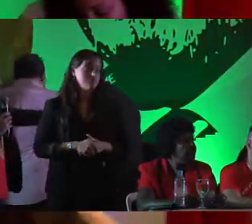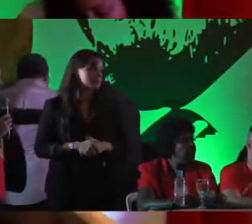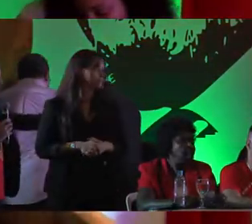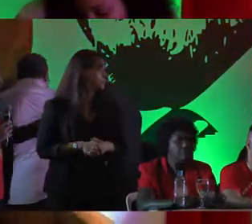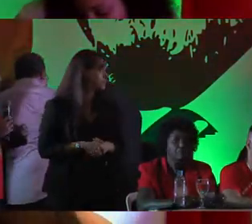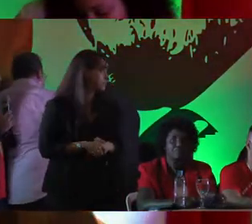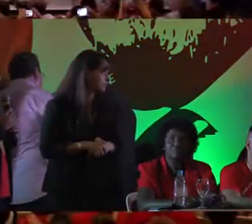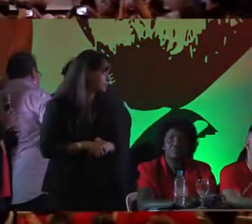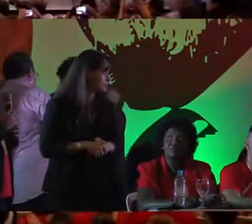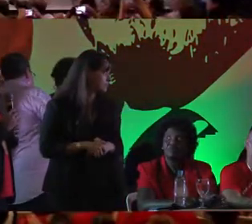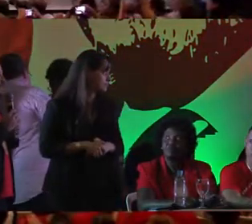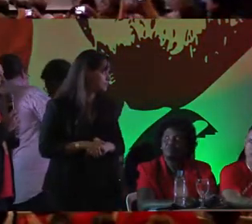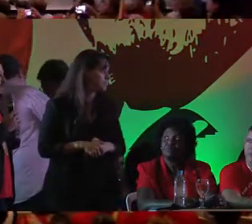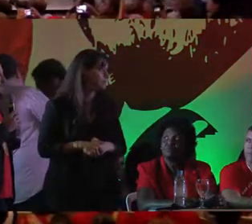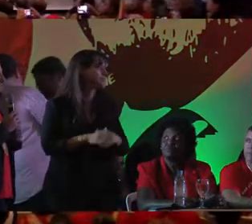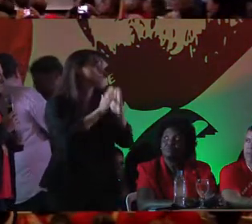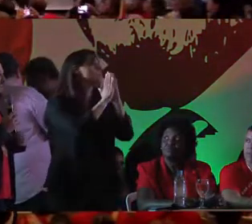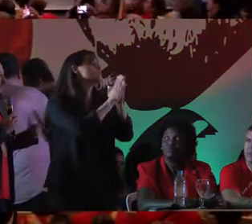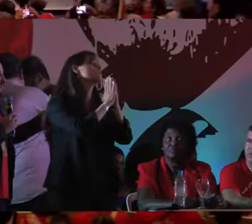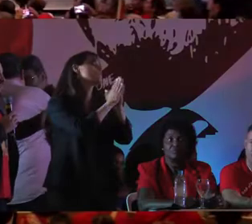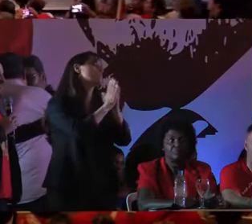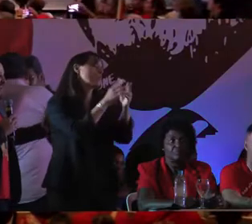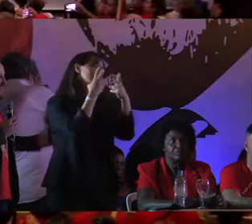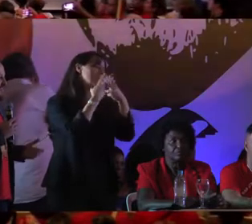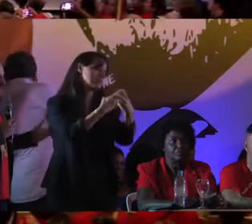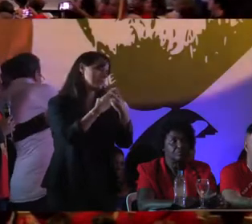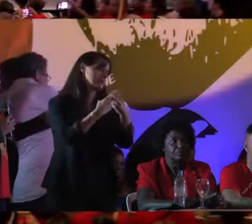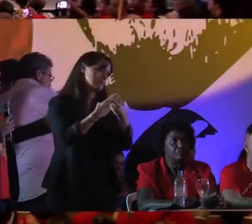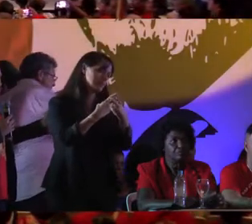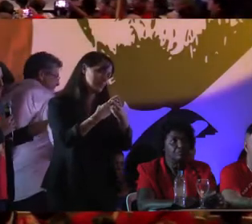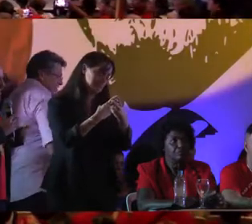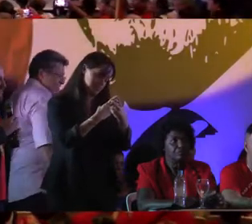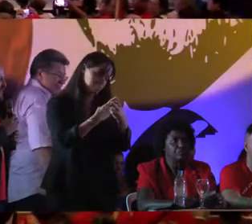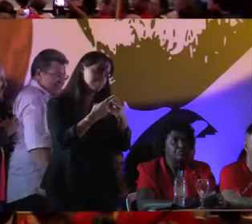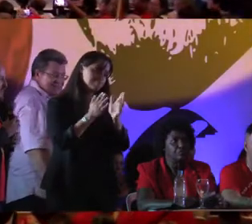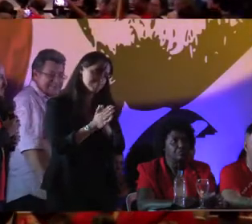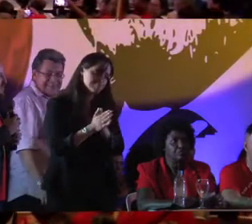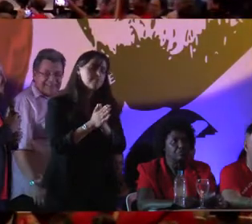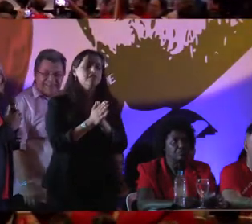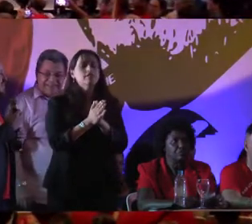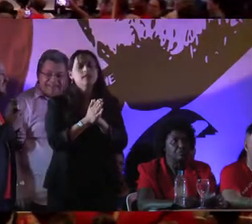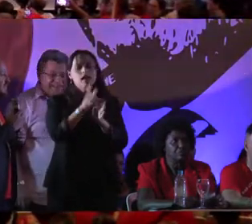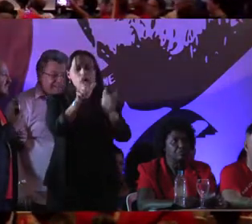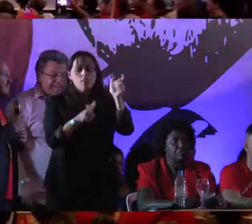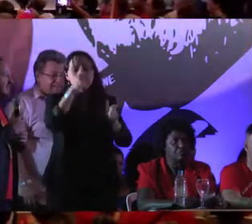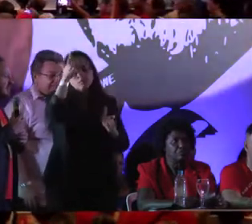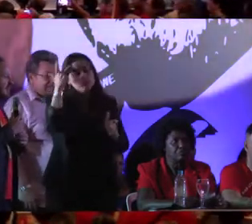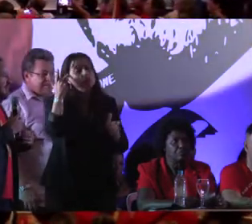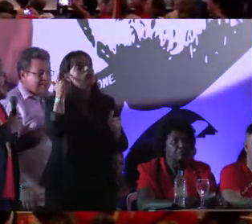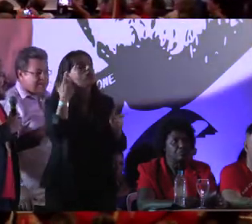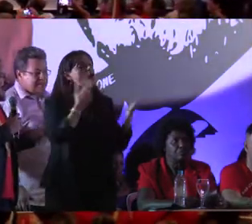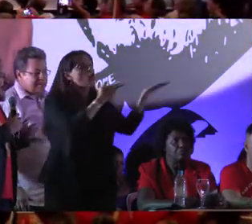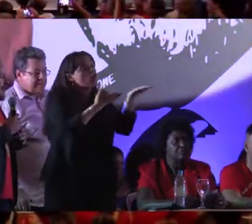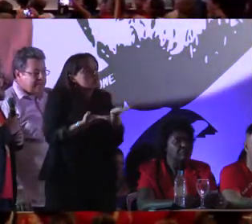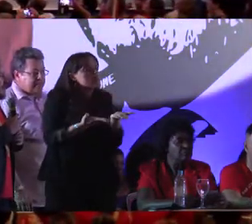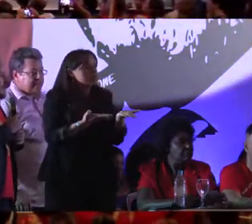Companheirada, desculpa, Marina. Companheirada, eu peço paciência mais uma vez. Nossos convidados aqui estão fazendo